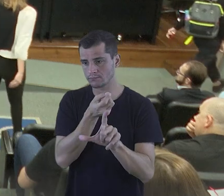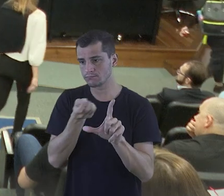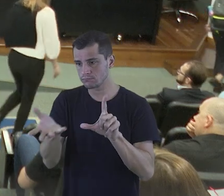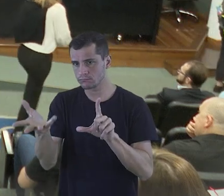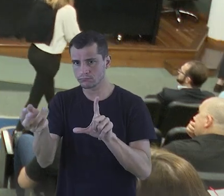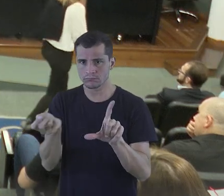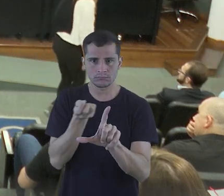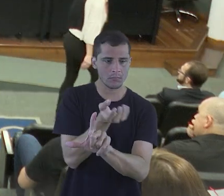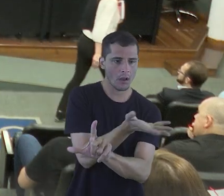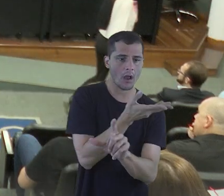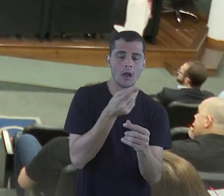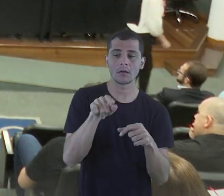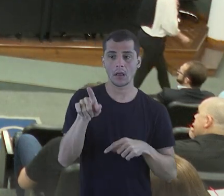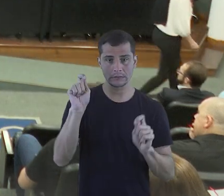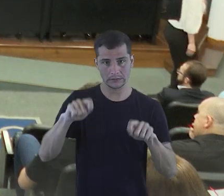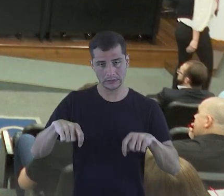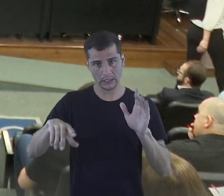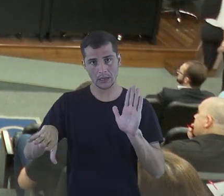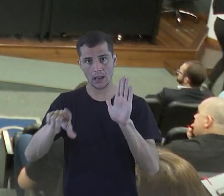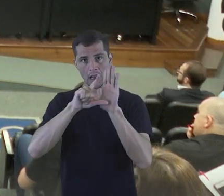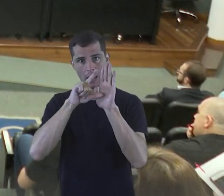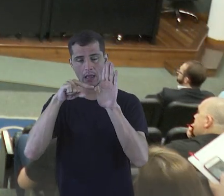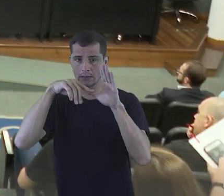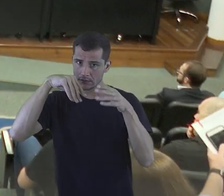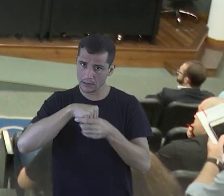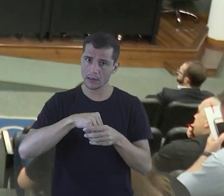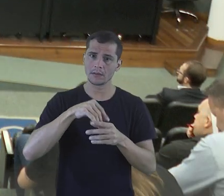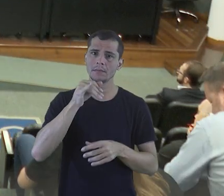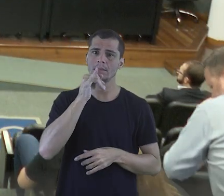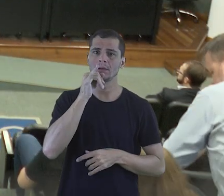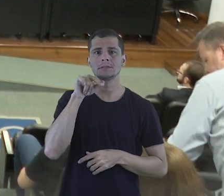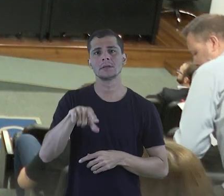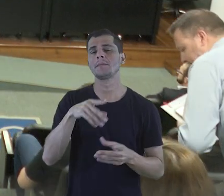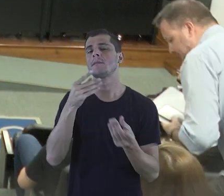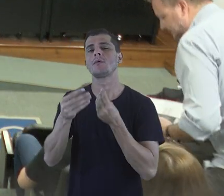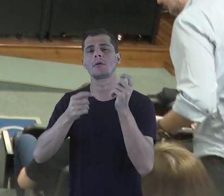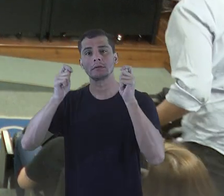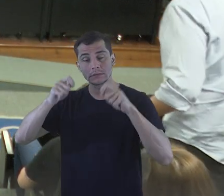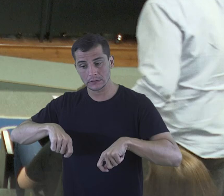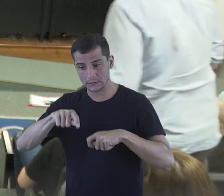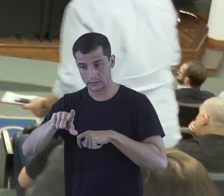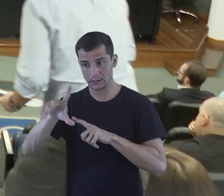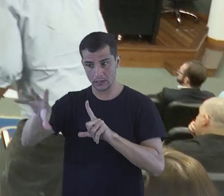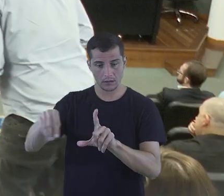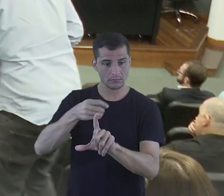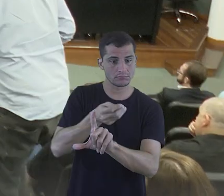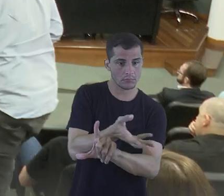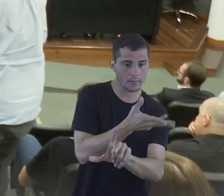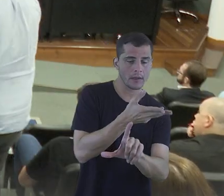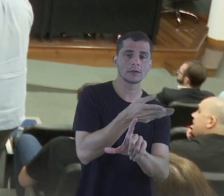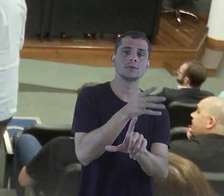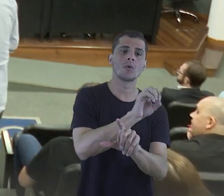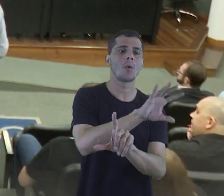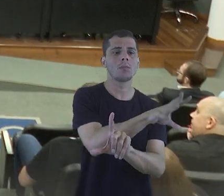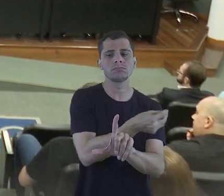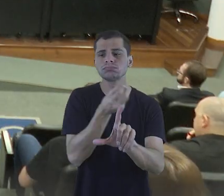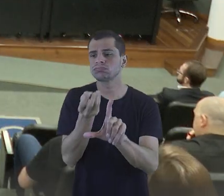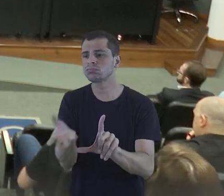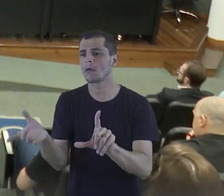e esse uso compartilhado derivado da obrigação legal por exemplo você poderá compartilhar